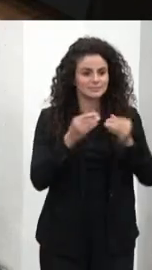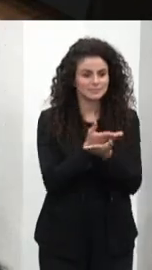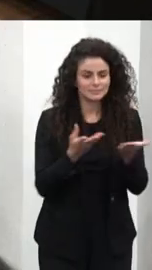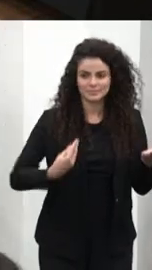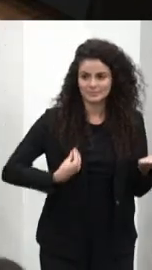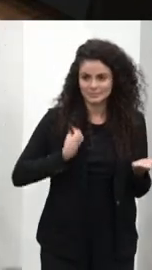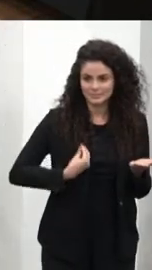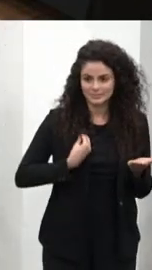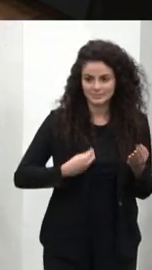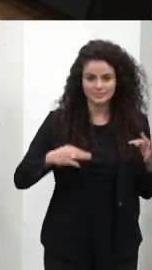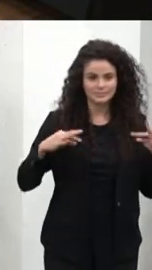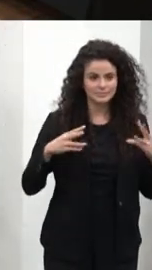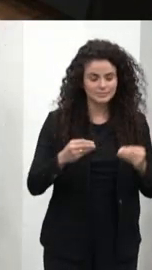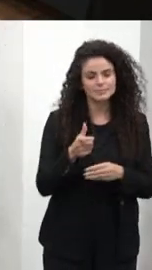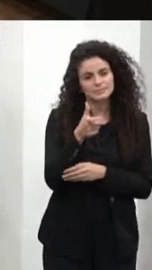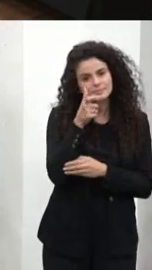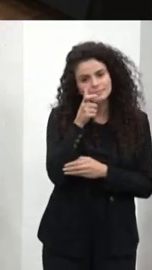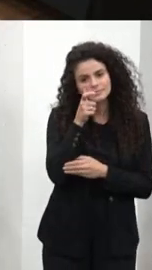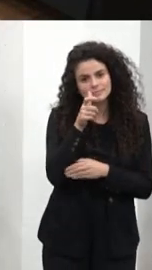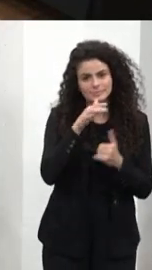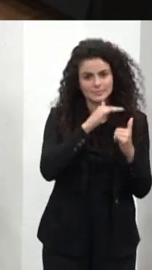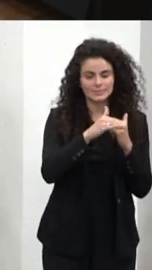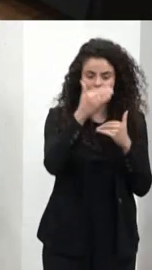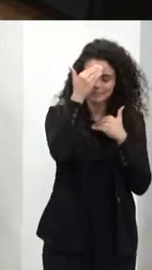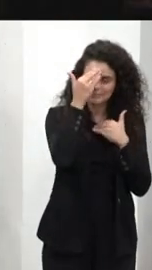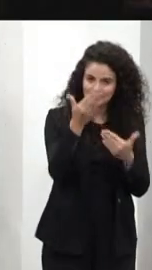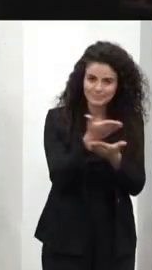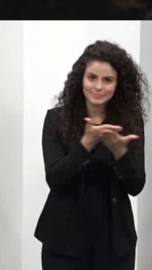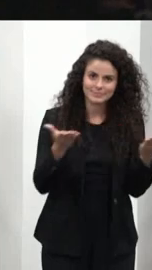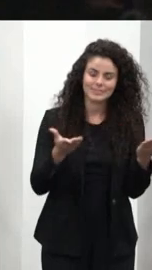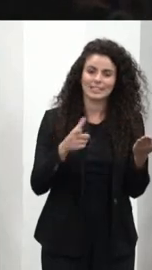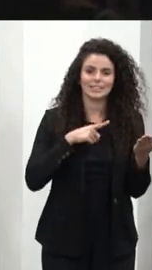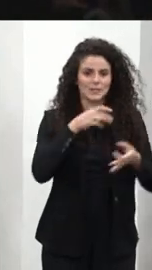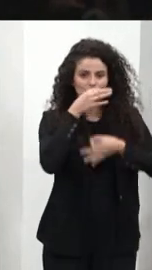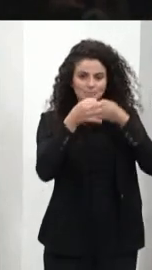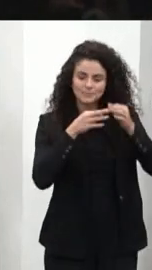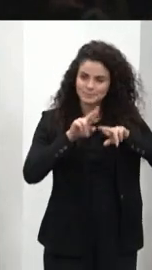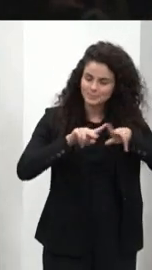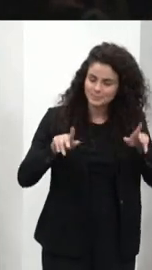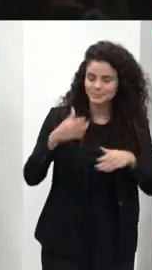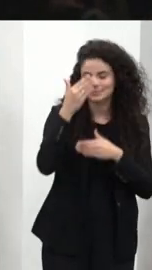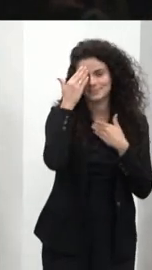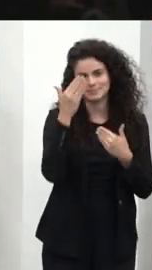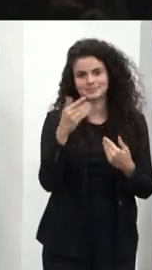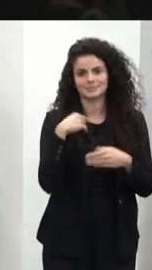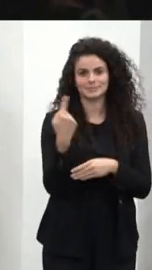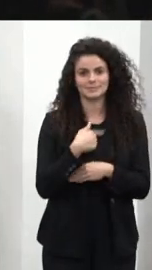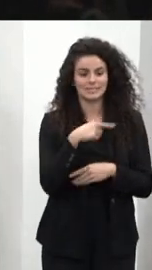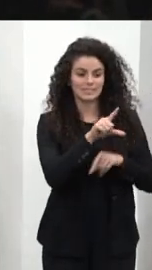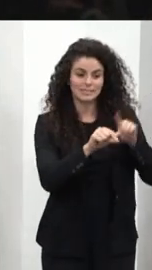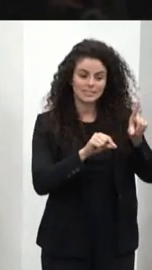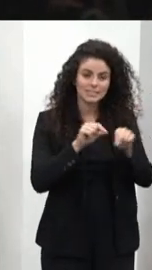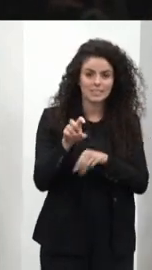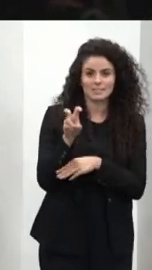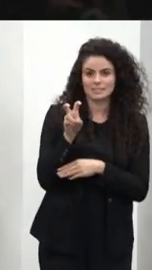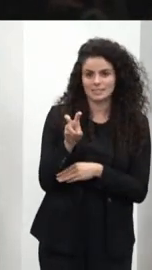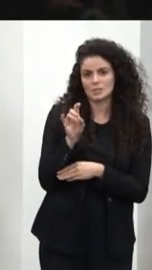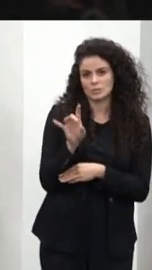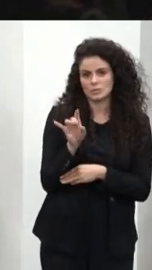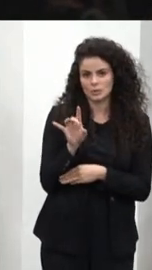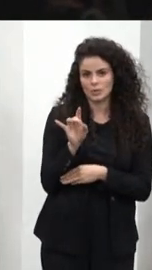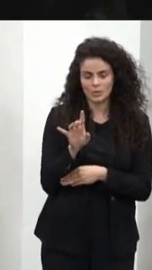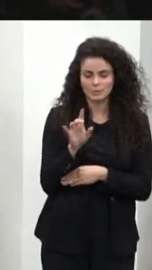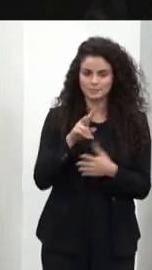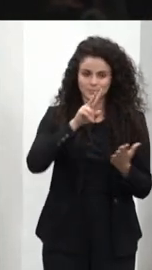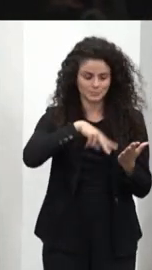o pessoal aí que tá nos acompanhando no YouTube muito obrigado são muitas contribuições tá então a gente teve que fazer uma seleção de cinco apenas Então